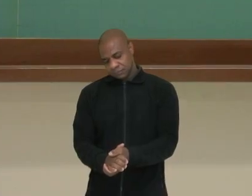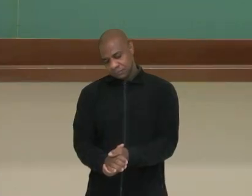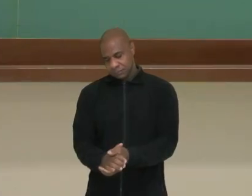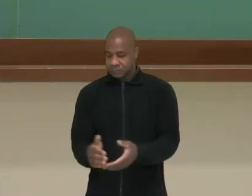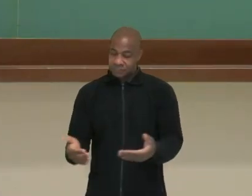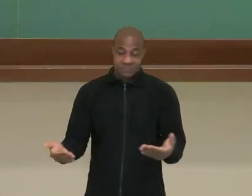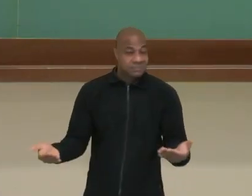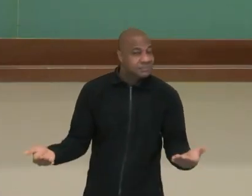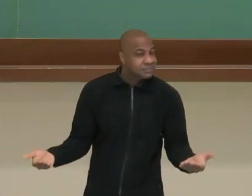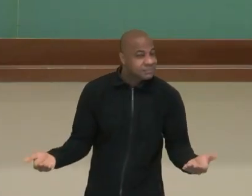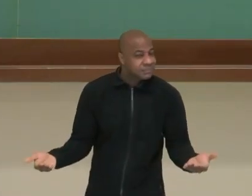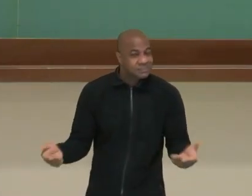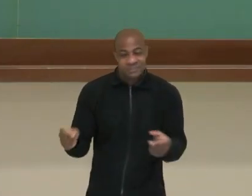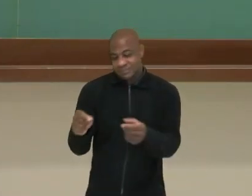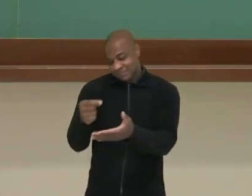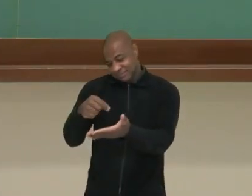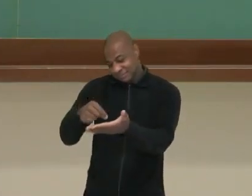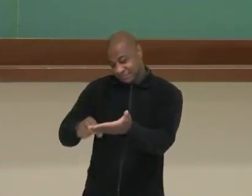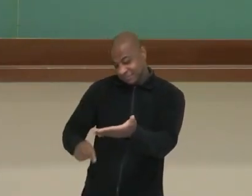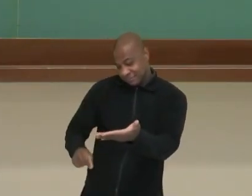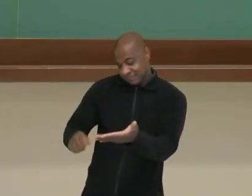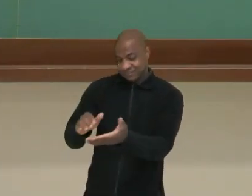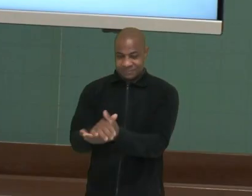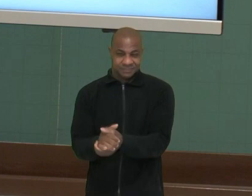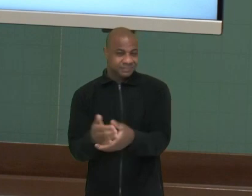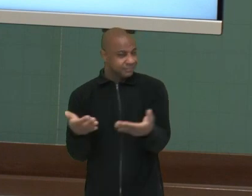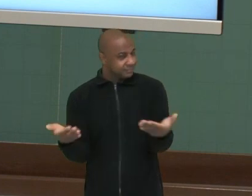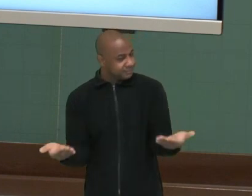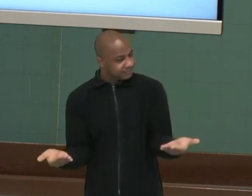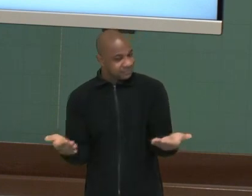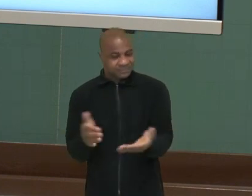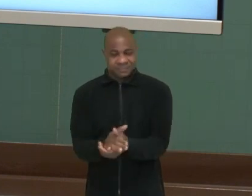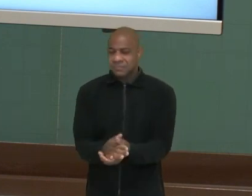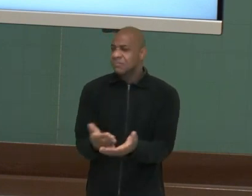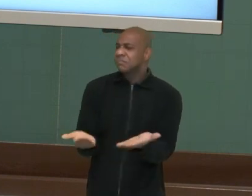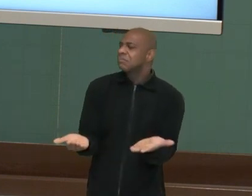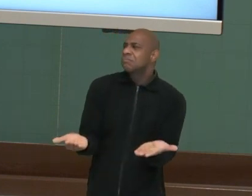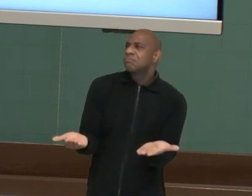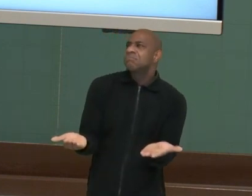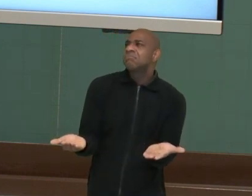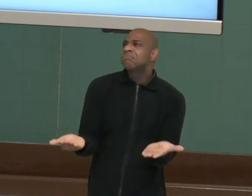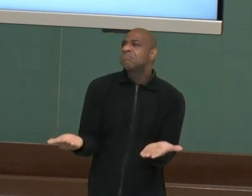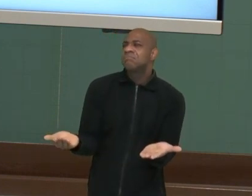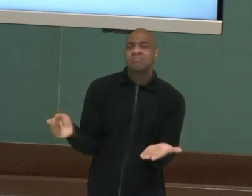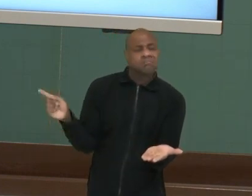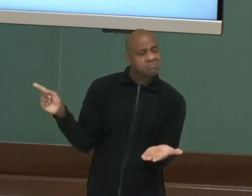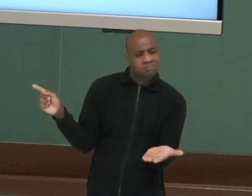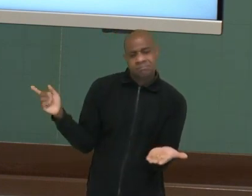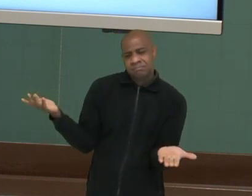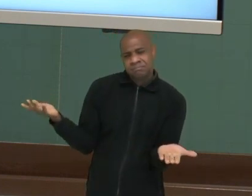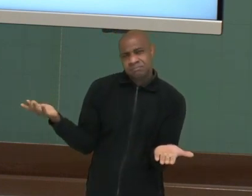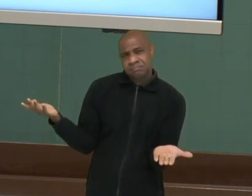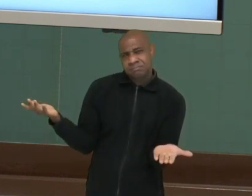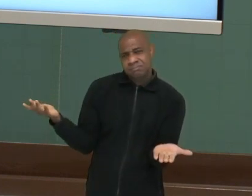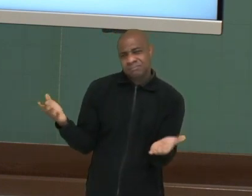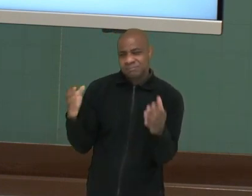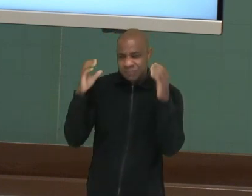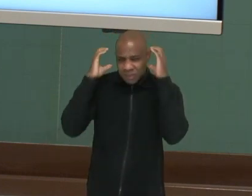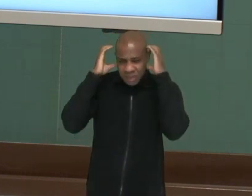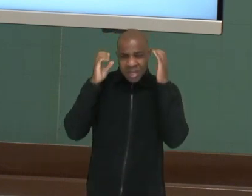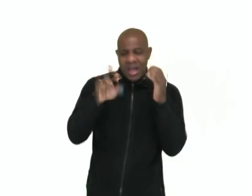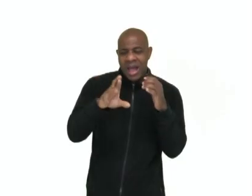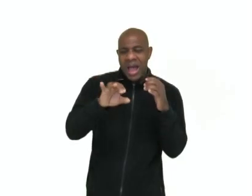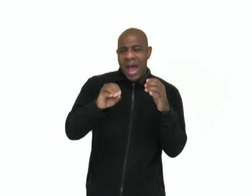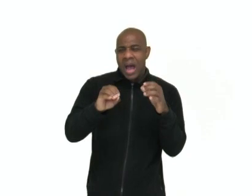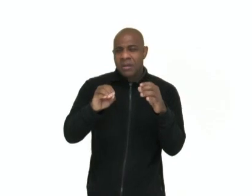Então, pessoal, vamos fazer a correção do exercício? Olha só, é claro que uma onda de rádio é uma onda eletromagnética. É